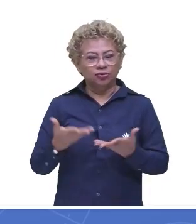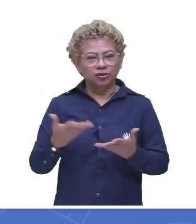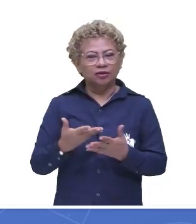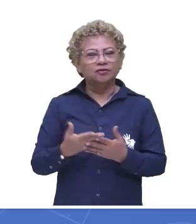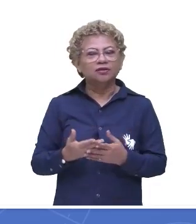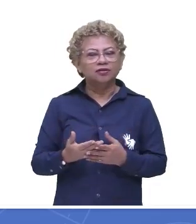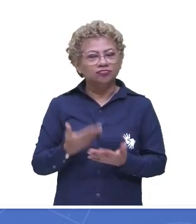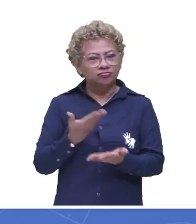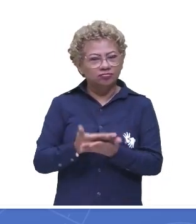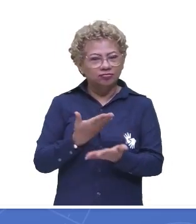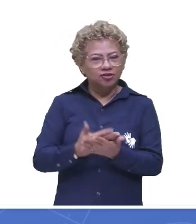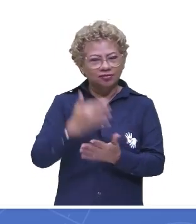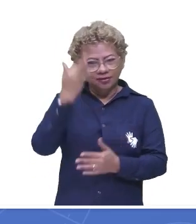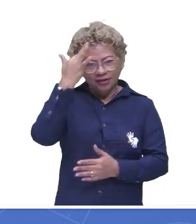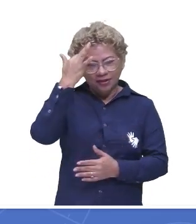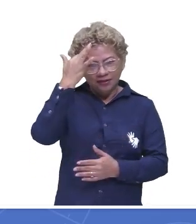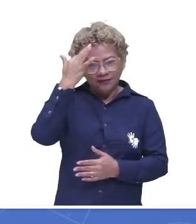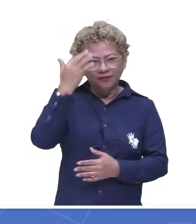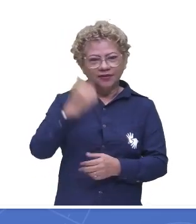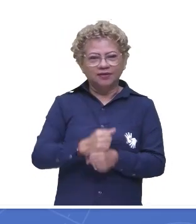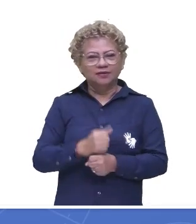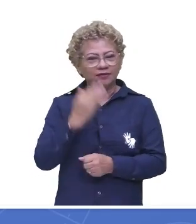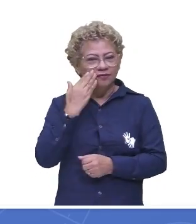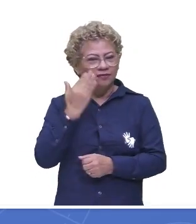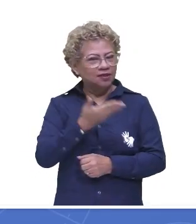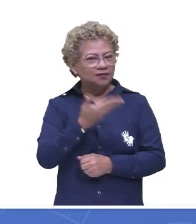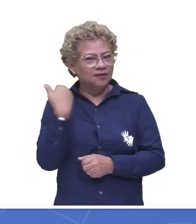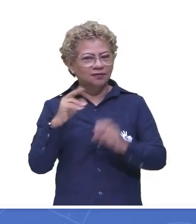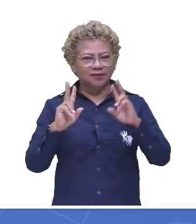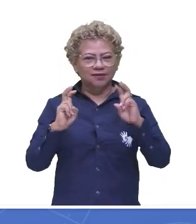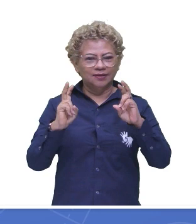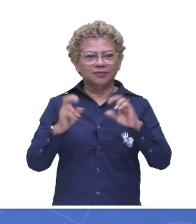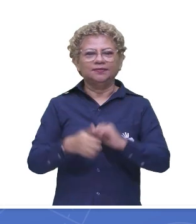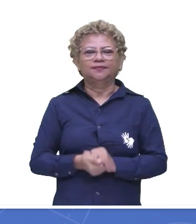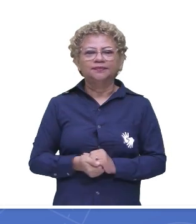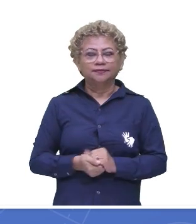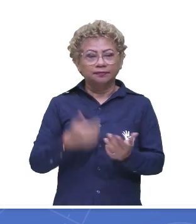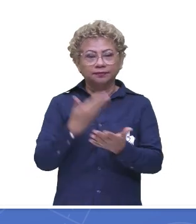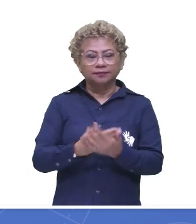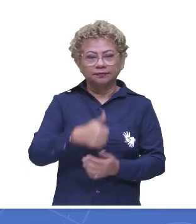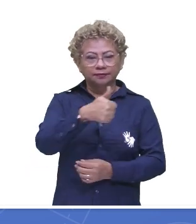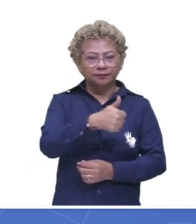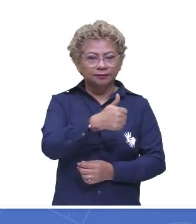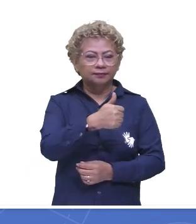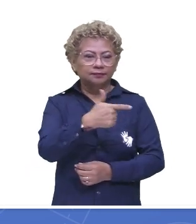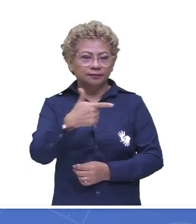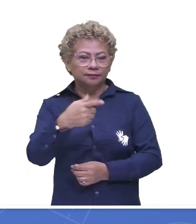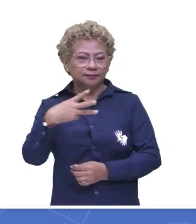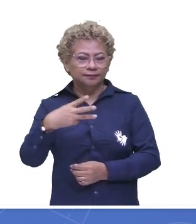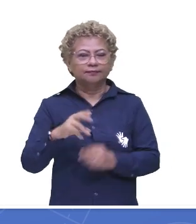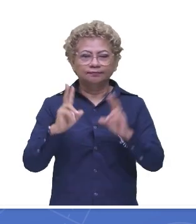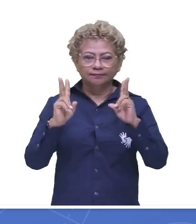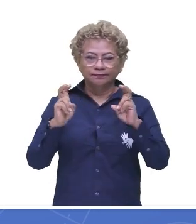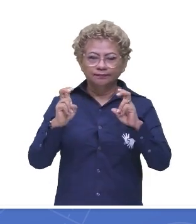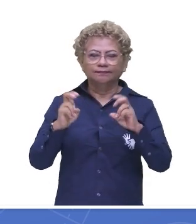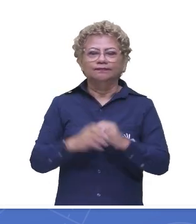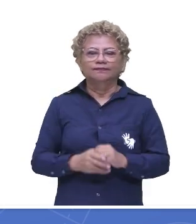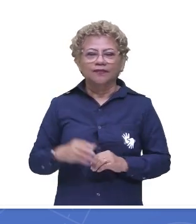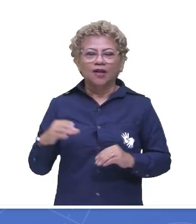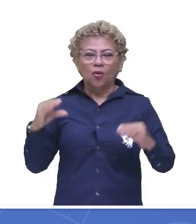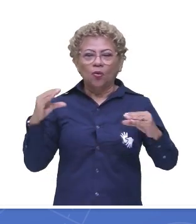não é? Vamos saber qual é o tema da nossa aula de hoje. Veja só, estamos na aula 123 e nós temos aí como